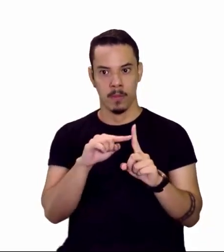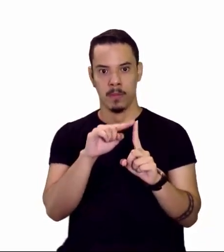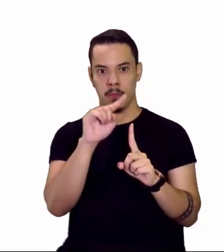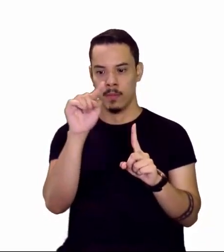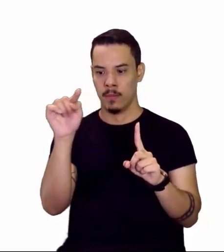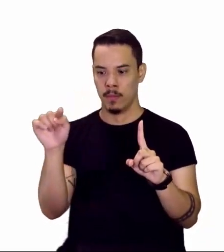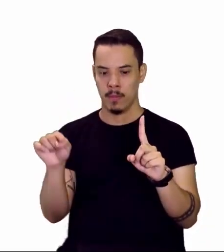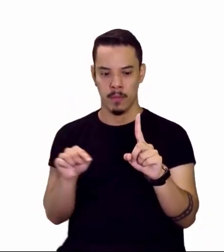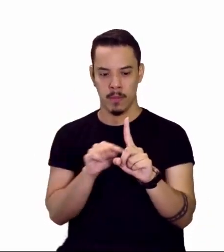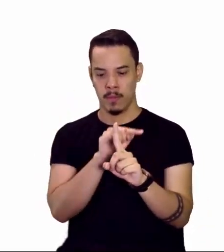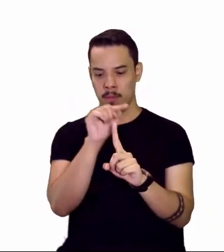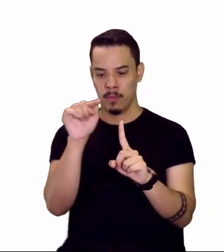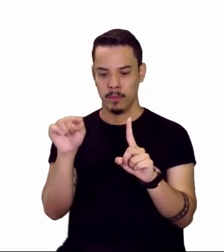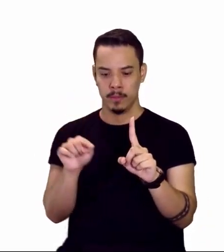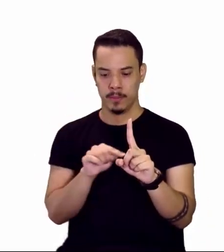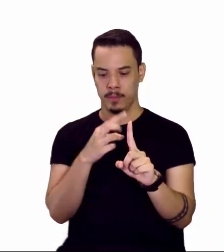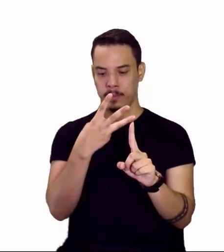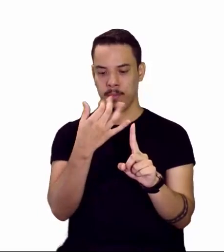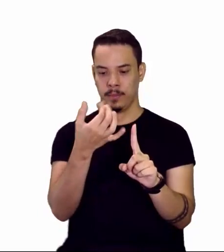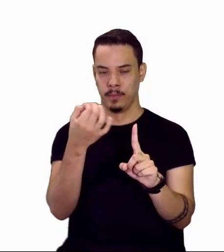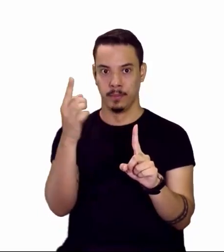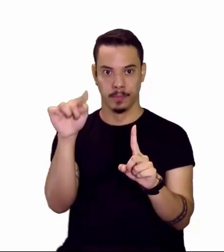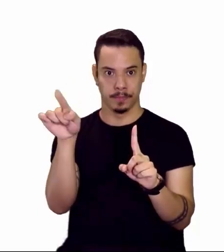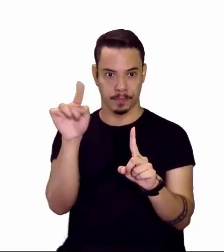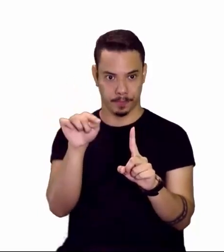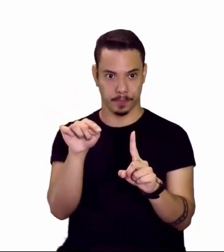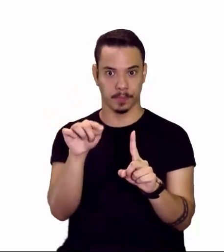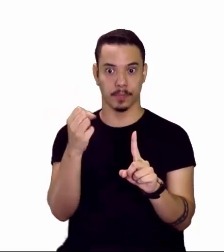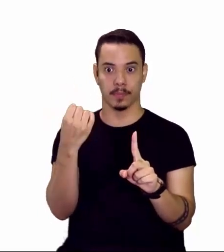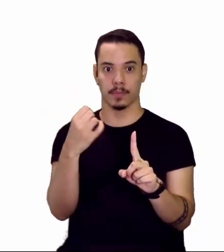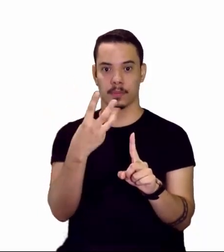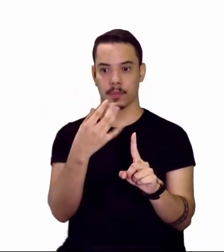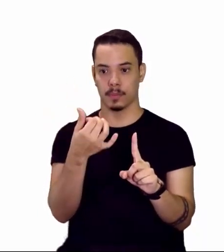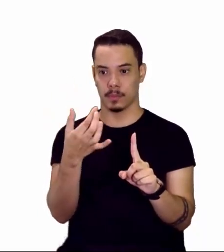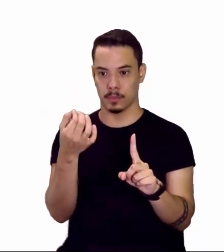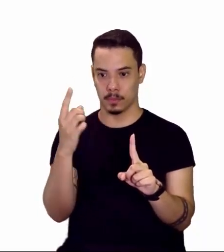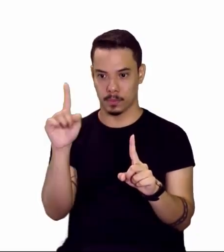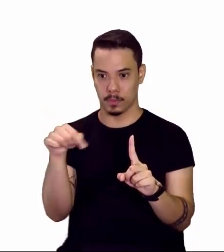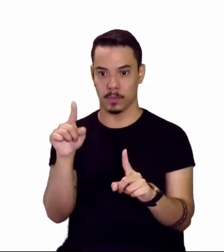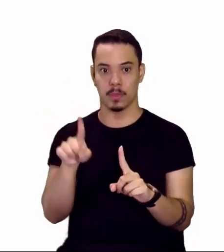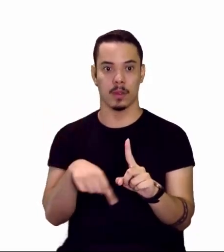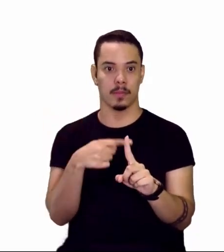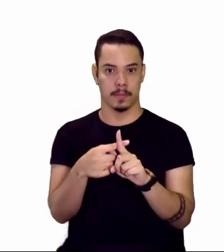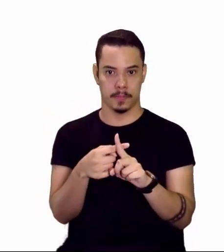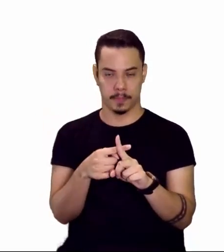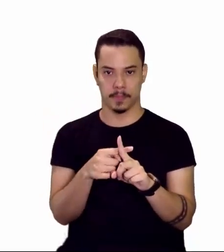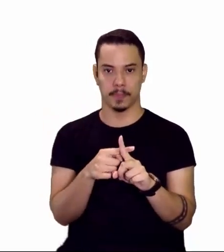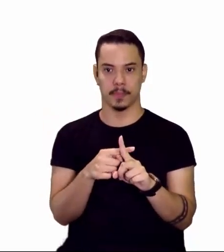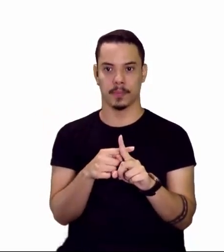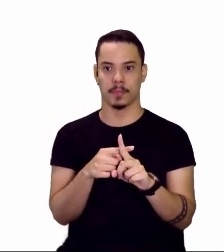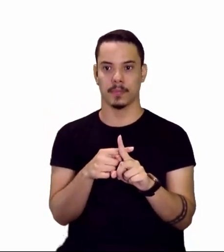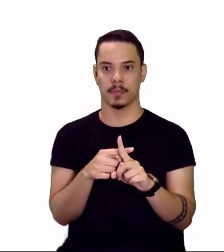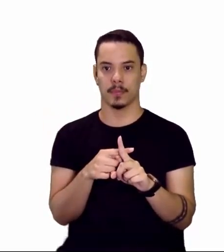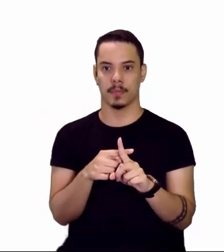todo são 360 graus. 360 graus mais